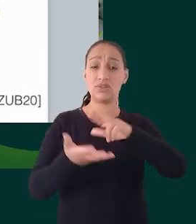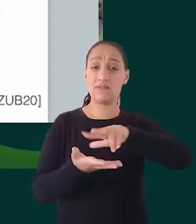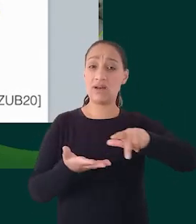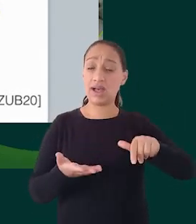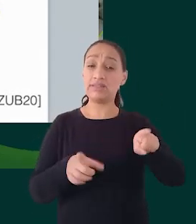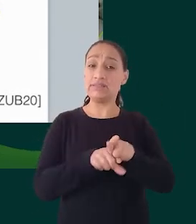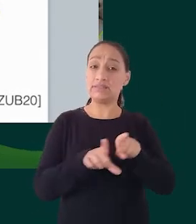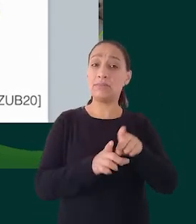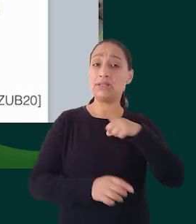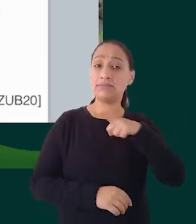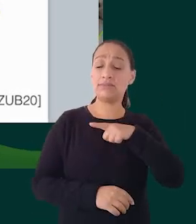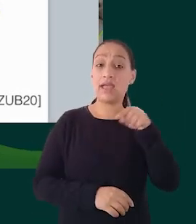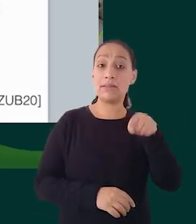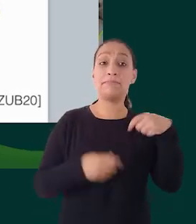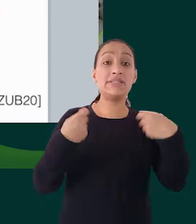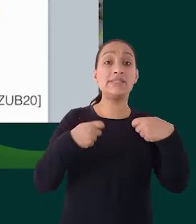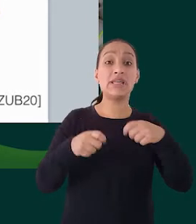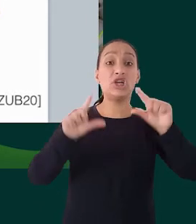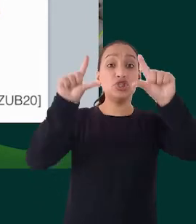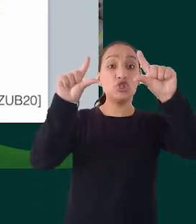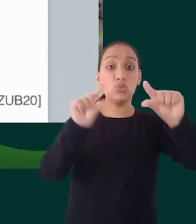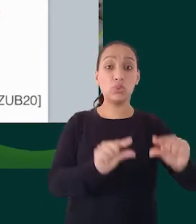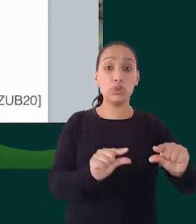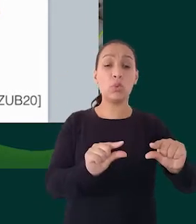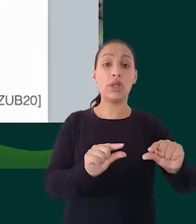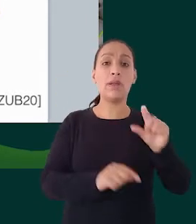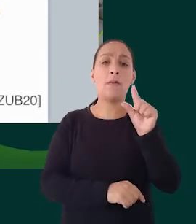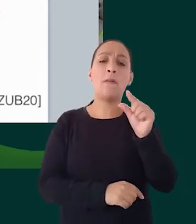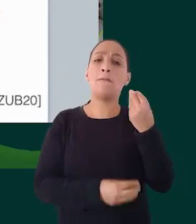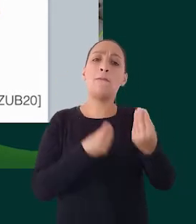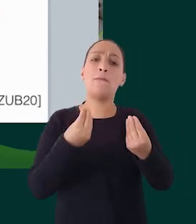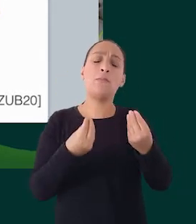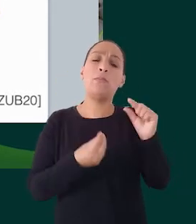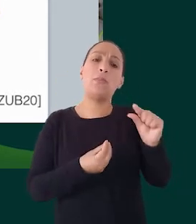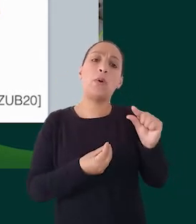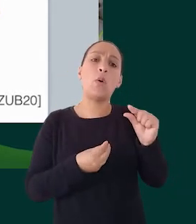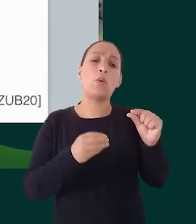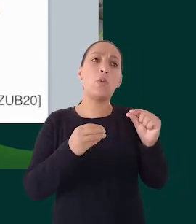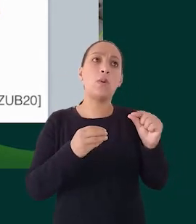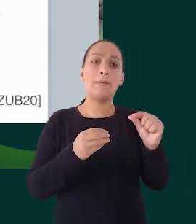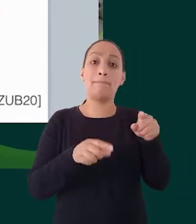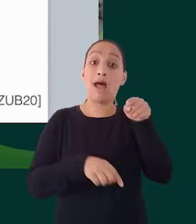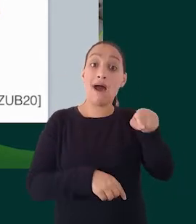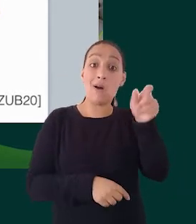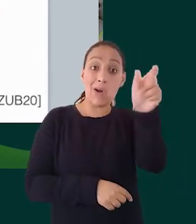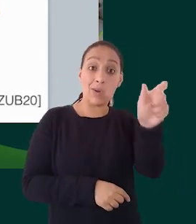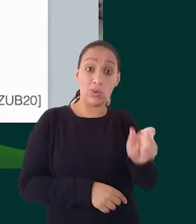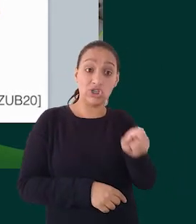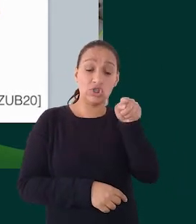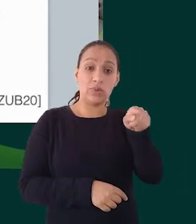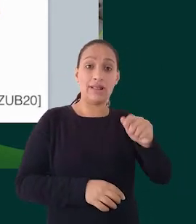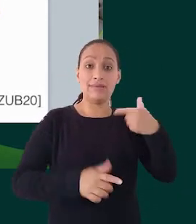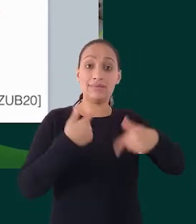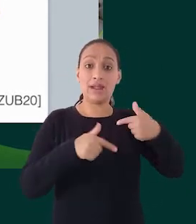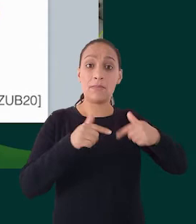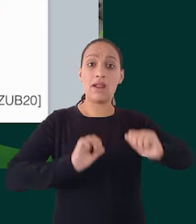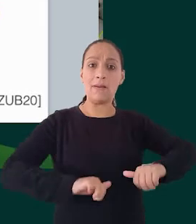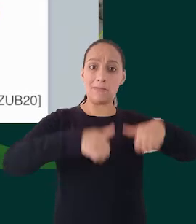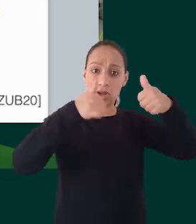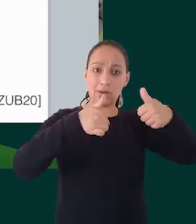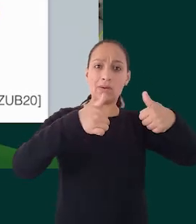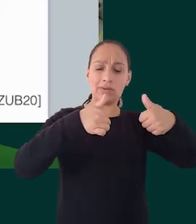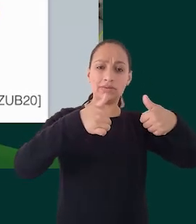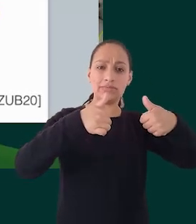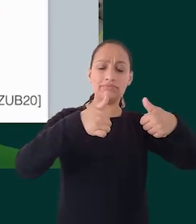comumente, diminuir um pouco esse número de características para que os meus algoritmos possam trabalhar melhor, essas